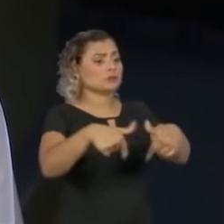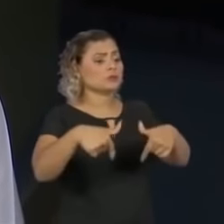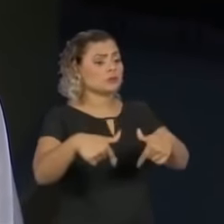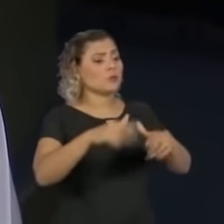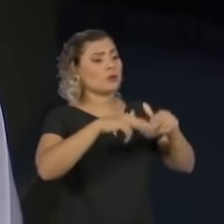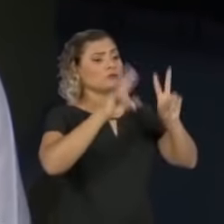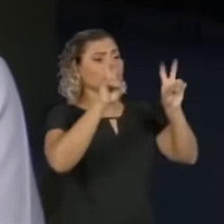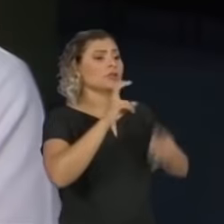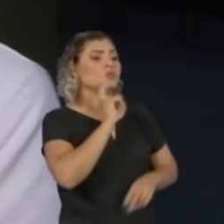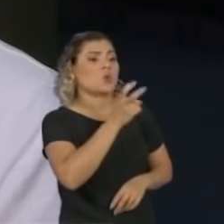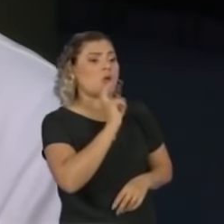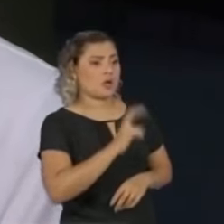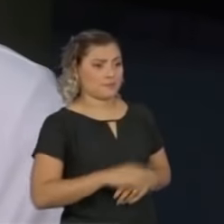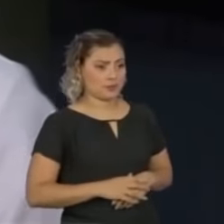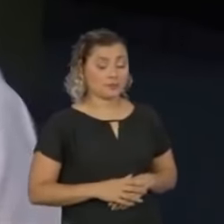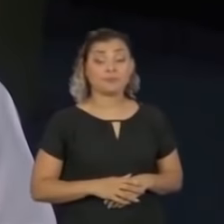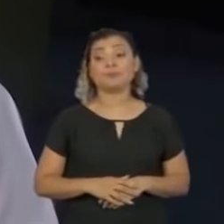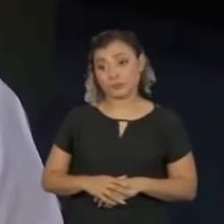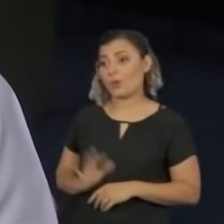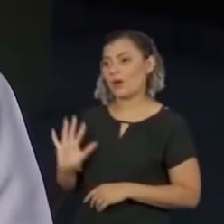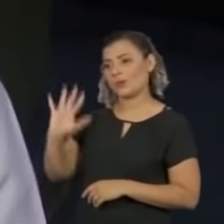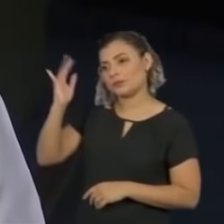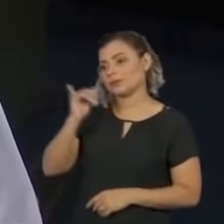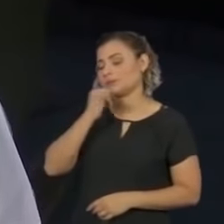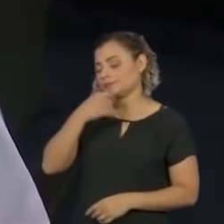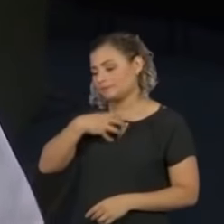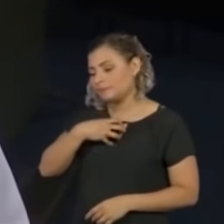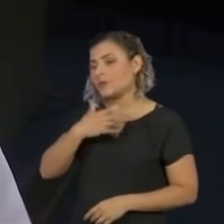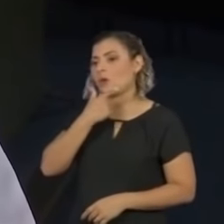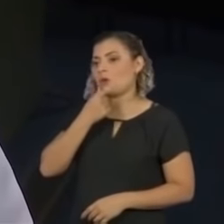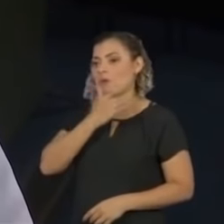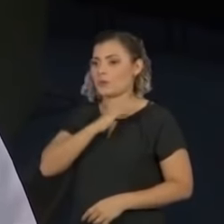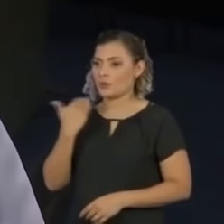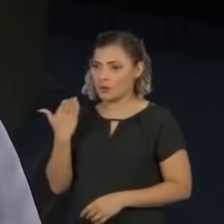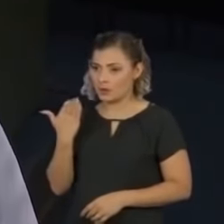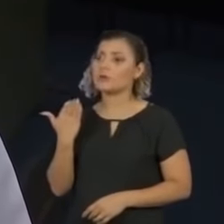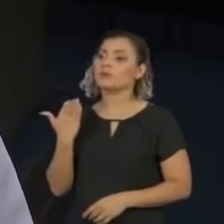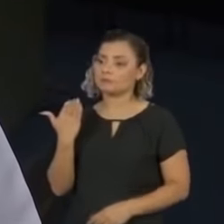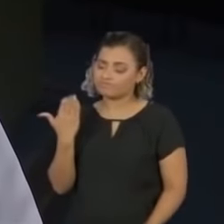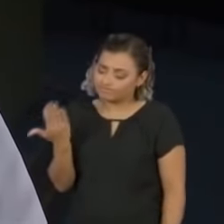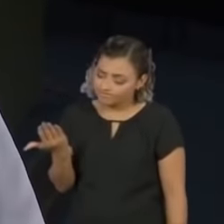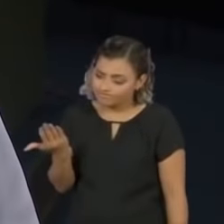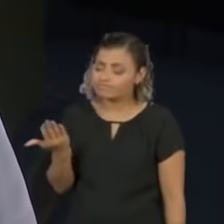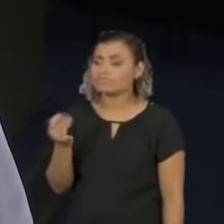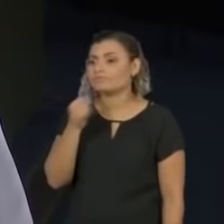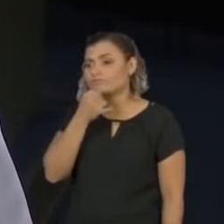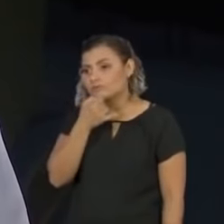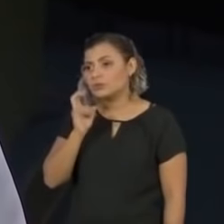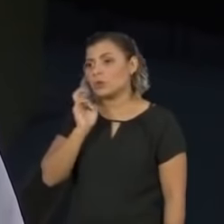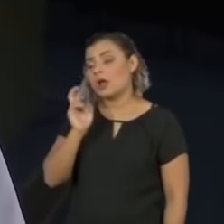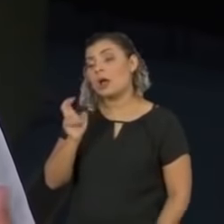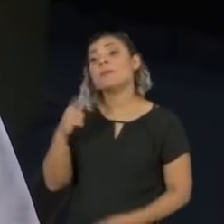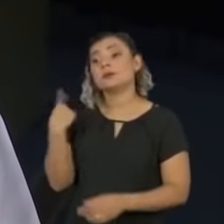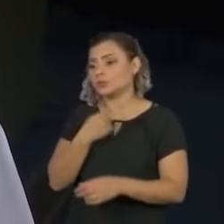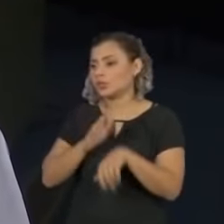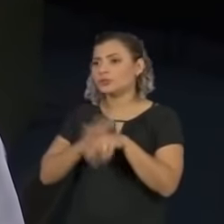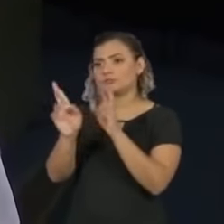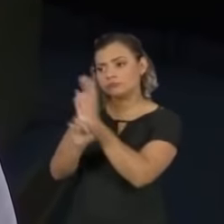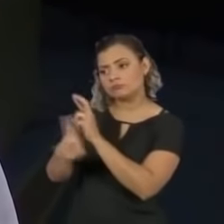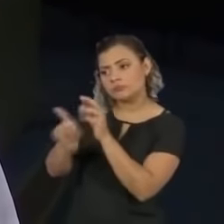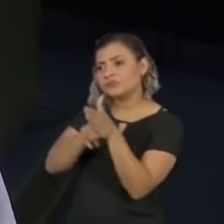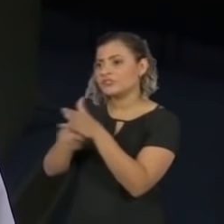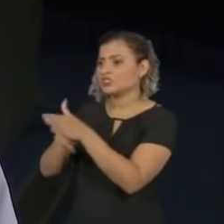caso de Sorocaba? Em relação ao caso, né, infelizmente, o paciente infectado, então está sendo feita toda a